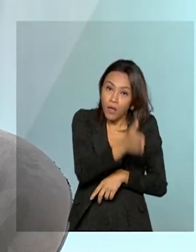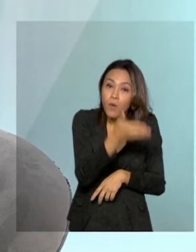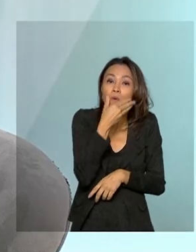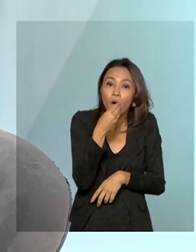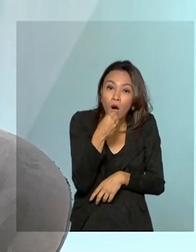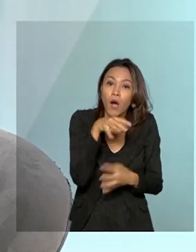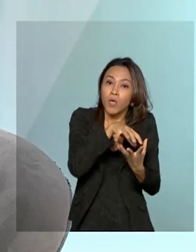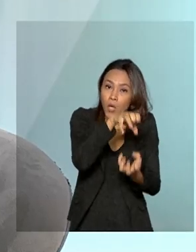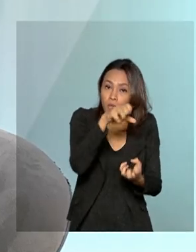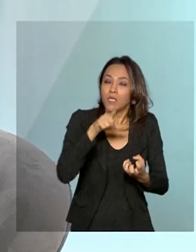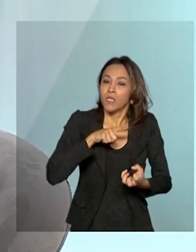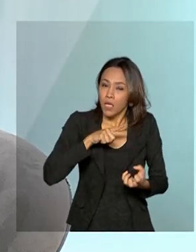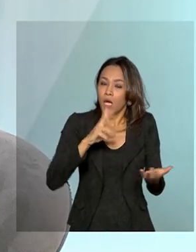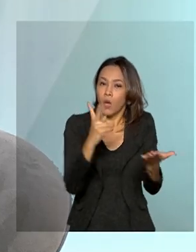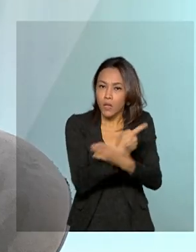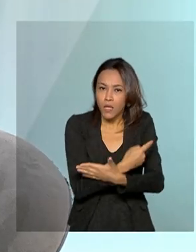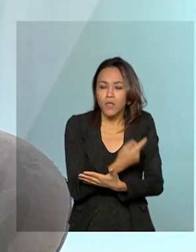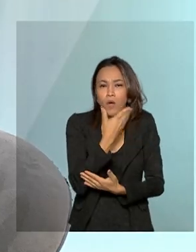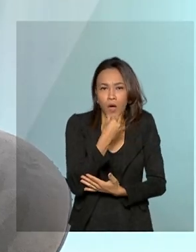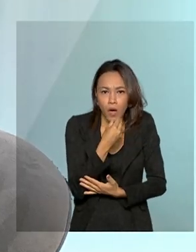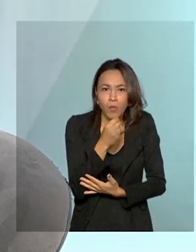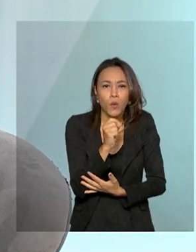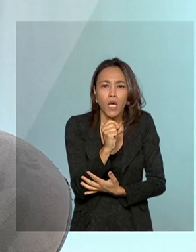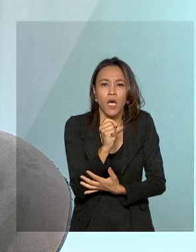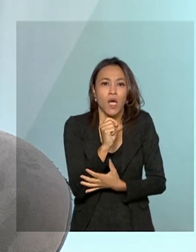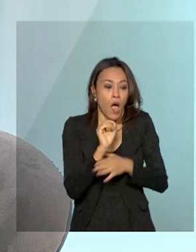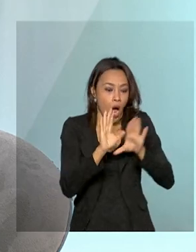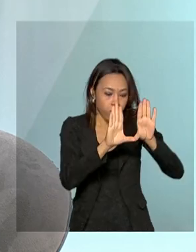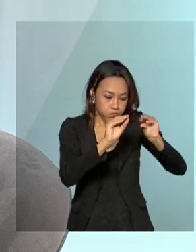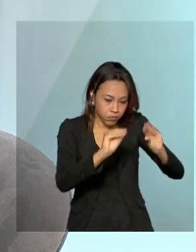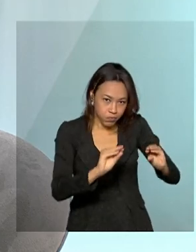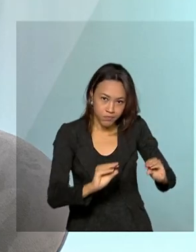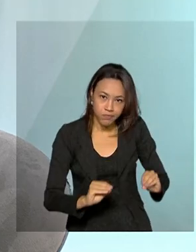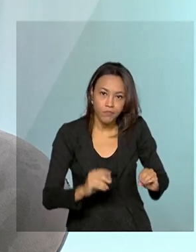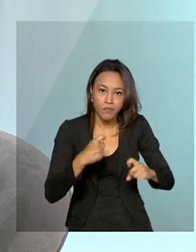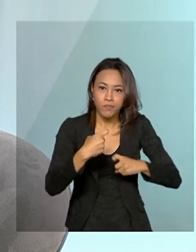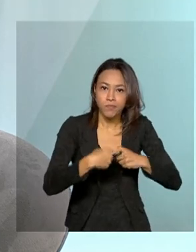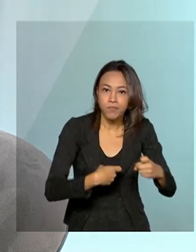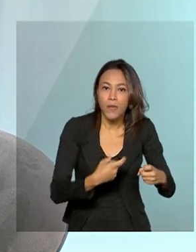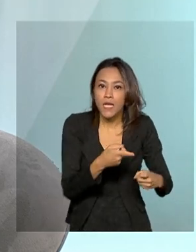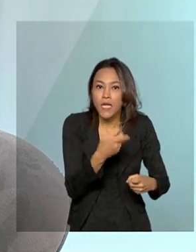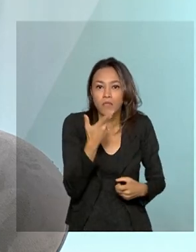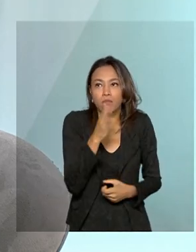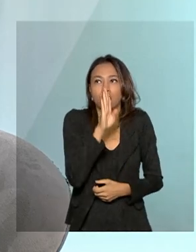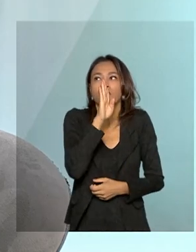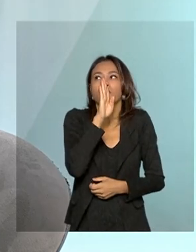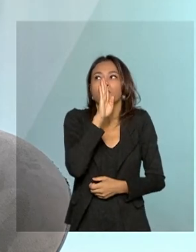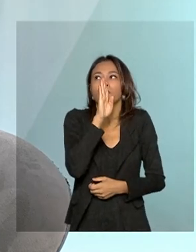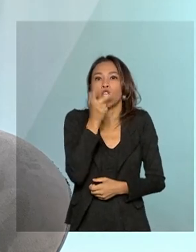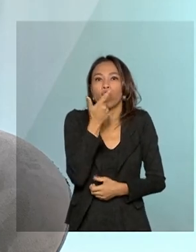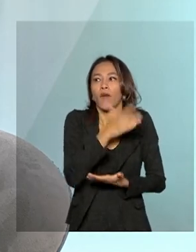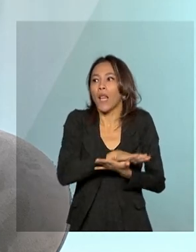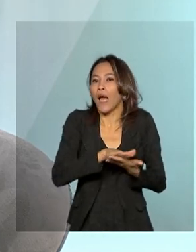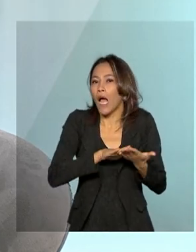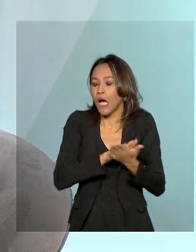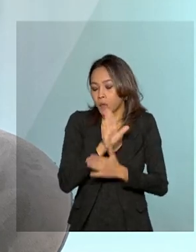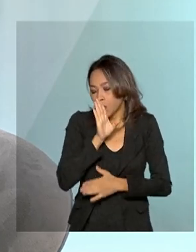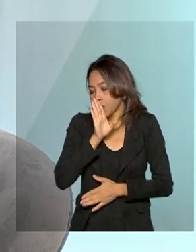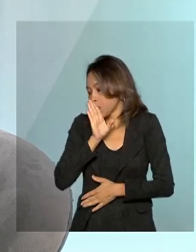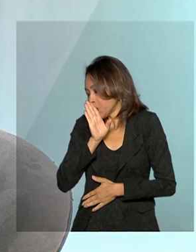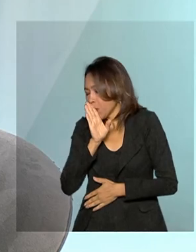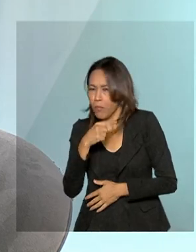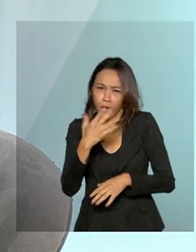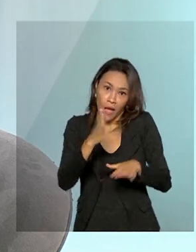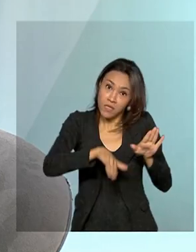Nós temos muitos casos de idosos sendo abusados sexualmente e eles não falam, eles não contam. Porque geralmente é